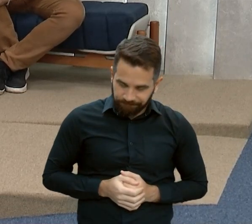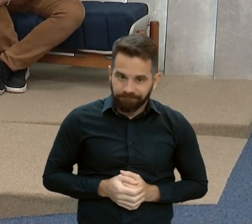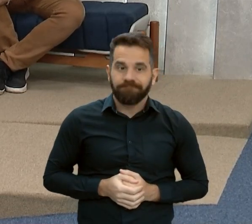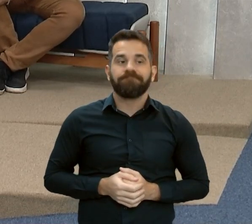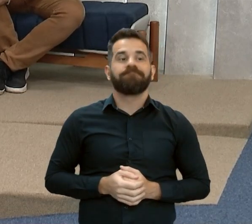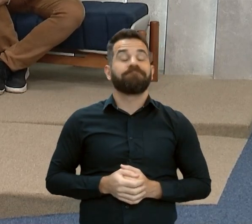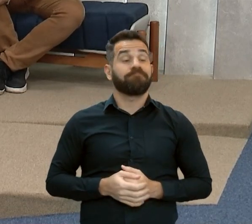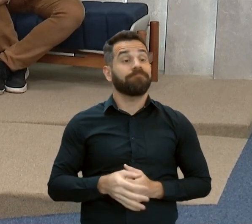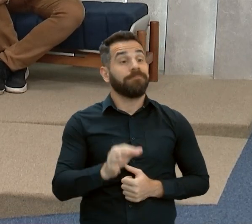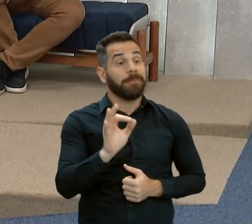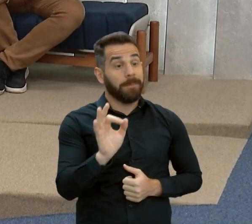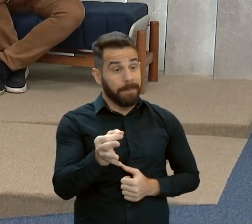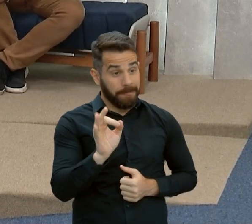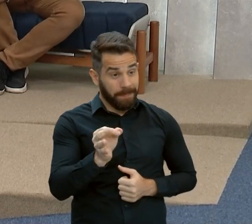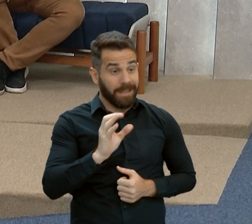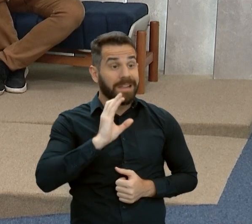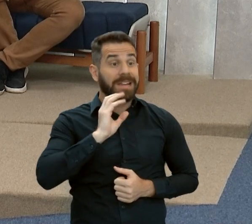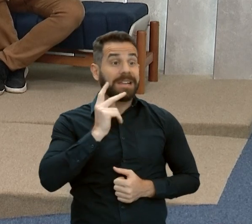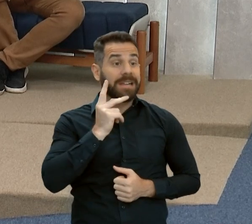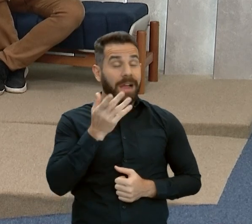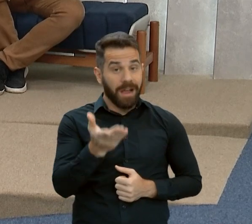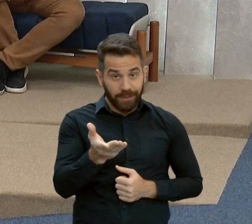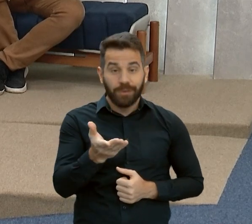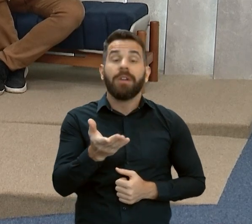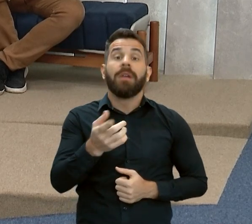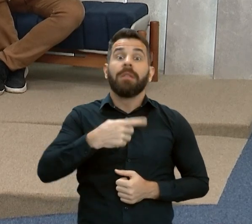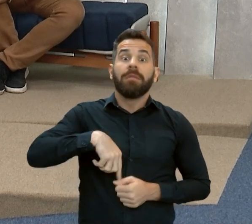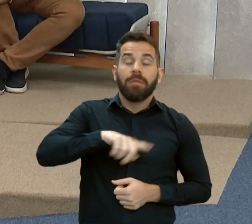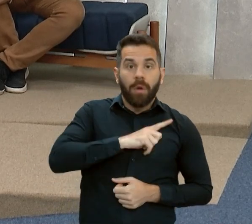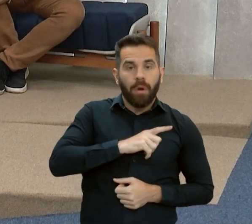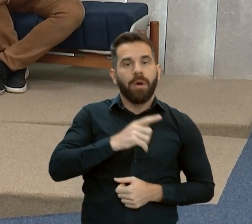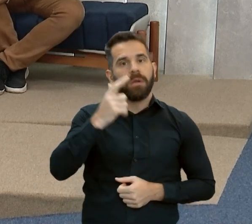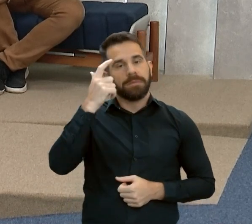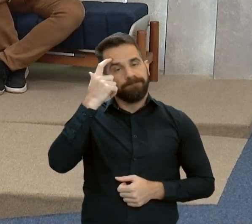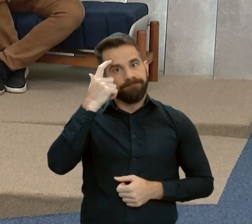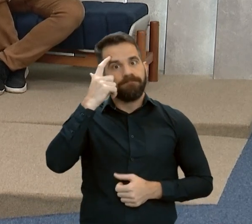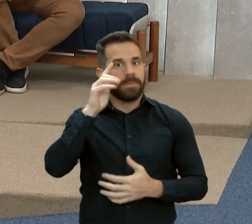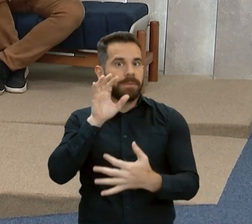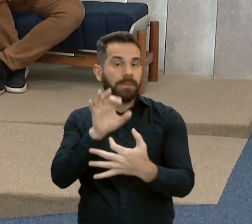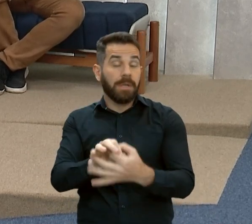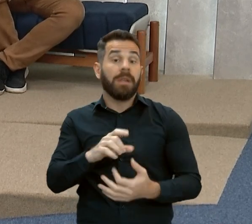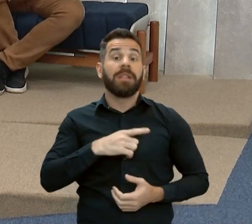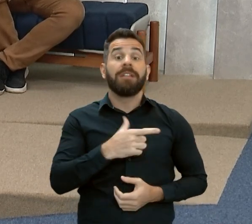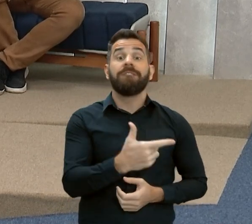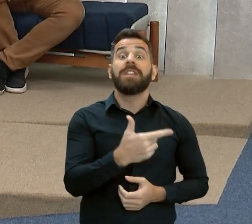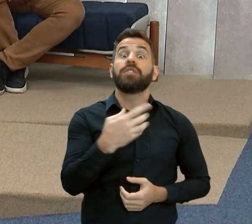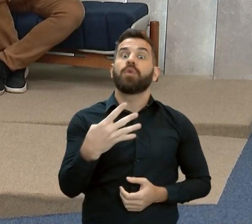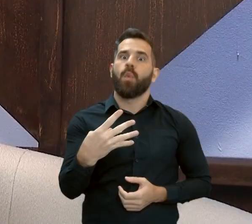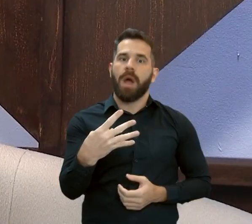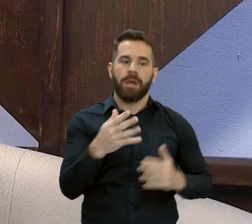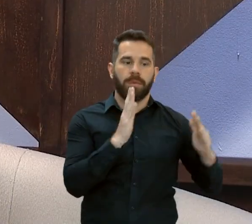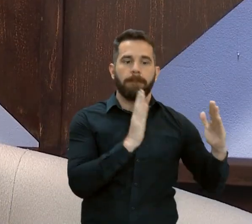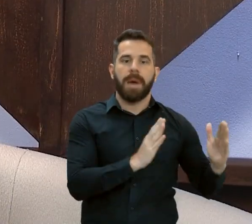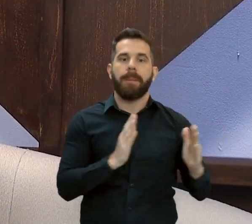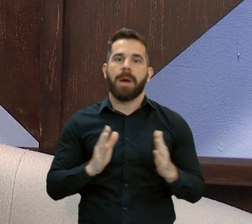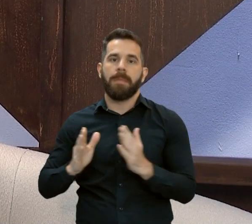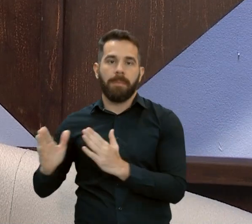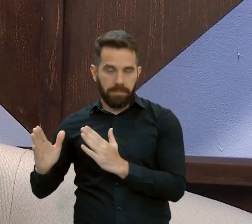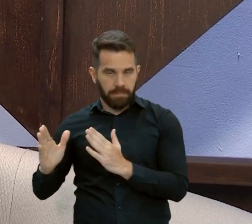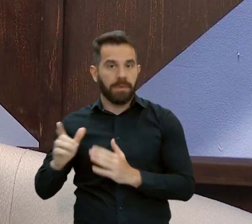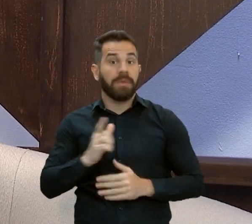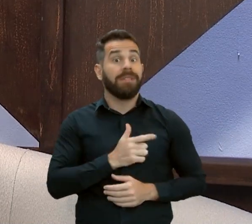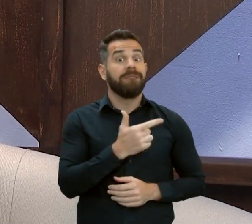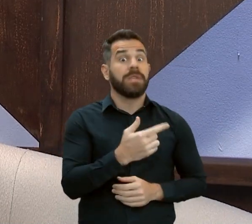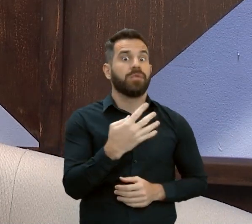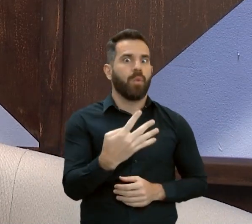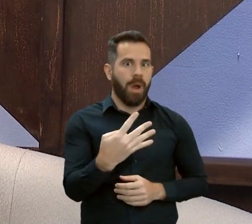Ao criar esses roteiros do História das Invenções, são 24 episódios cada temporada, né? Então nós criamos ali